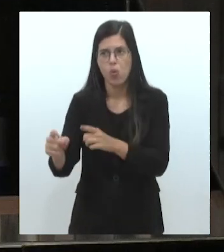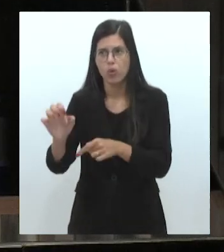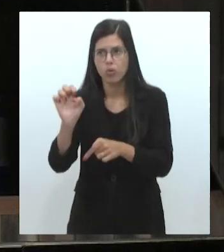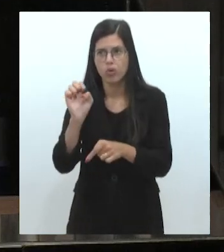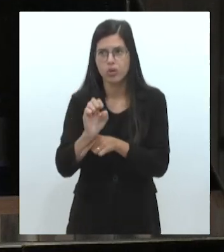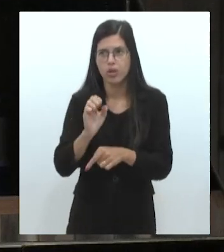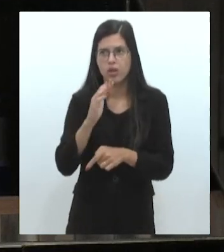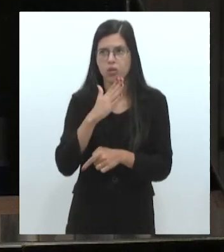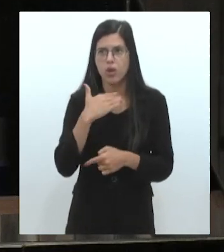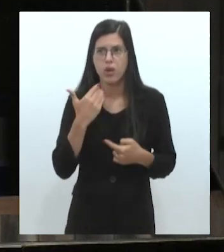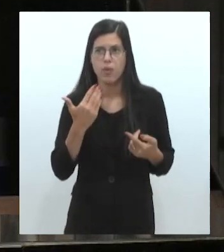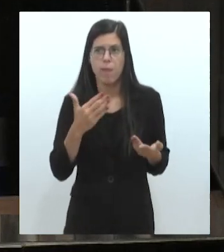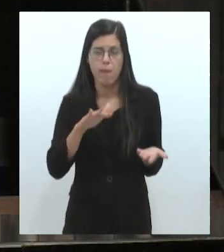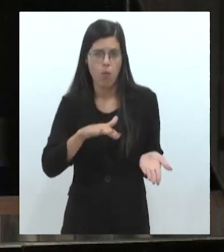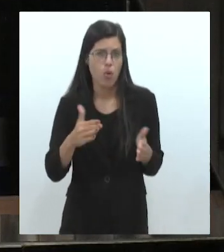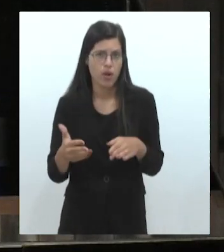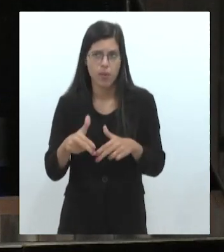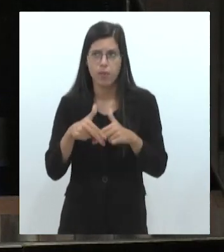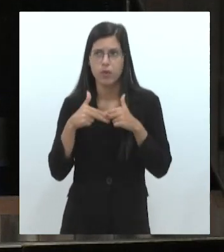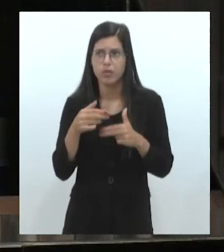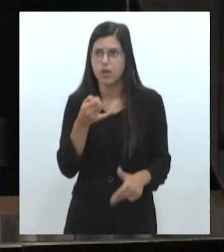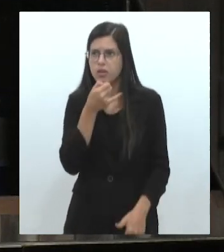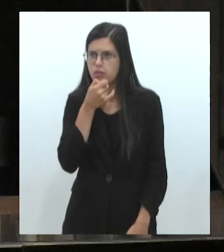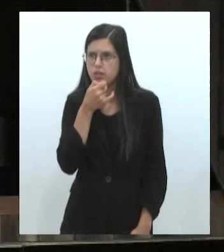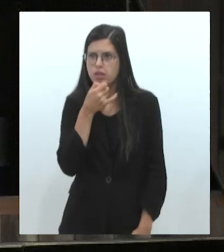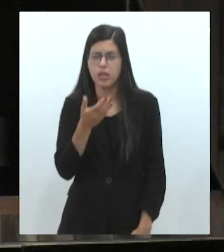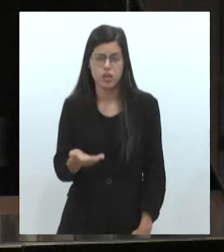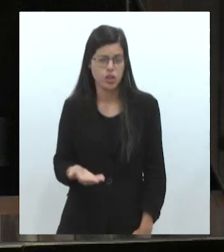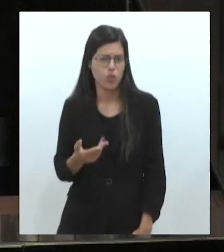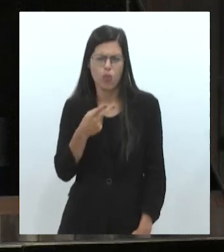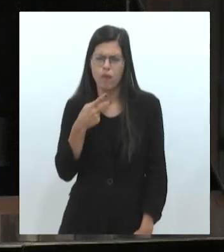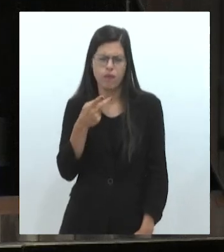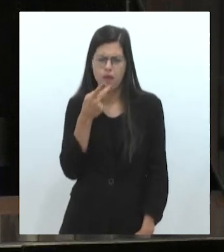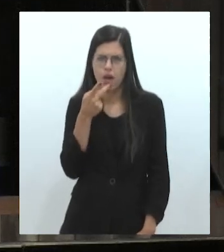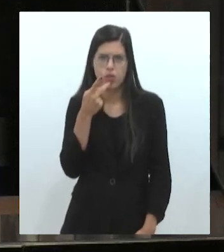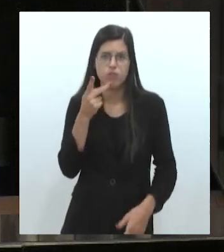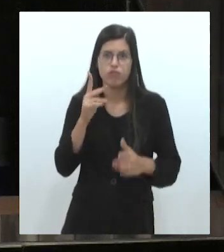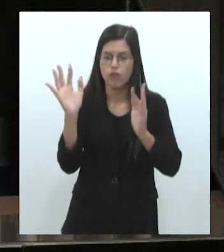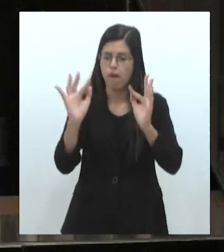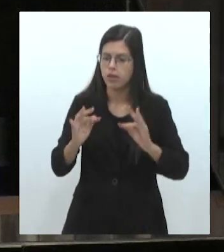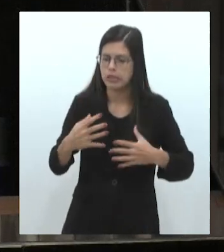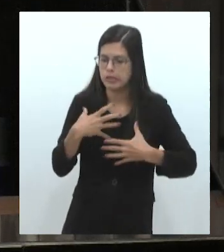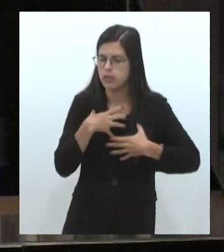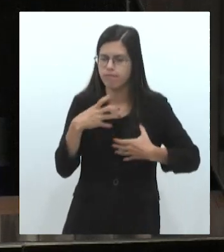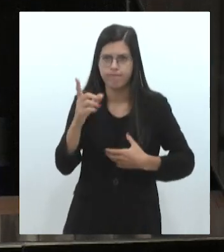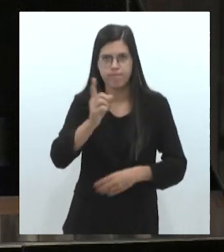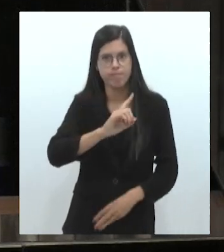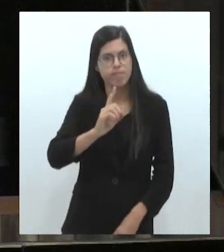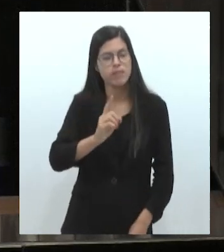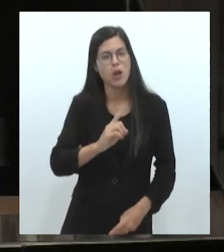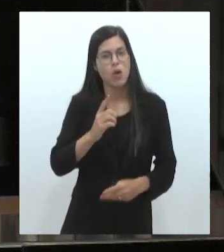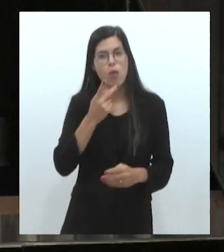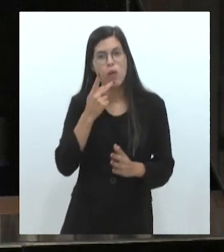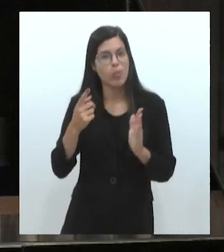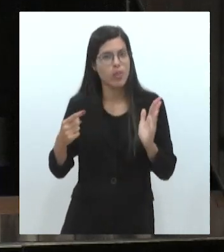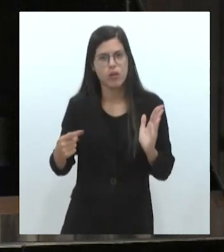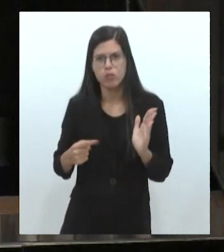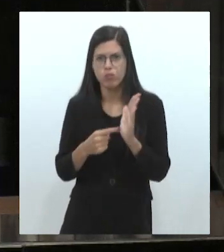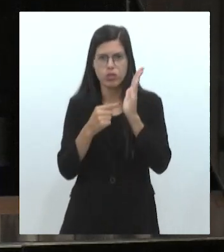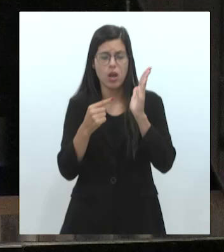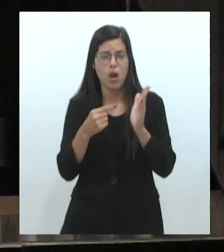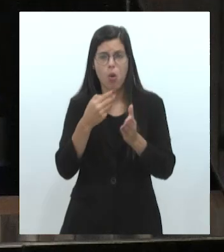essa causa. E isso é muito triste, eu não falo isso com felicidade, eu falo isso para denunciar o quanto que a